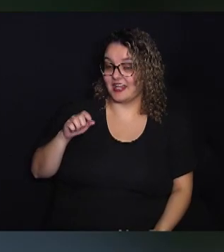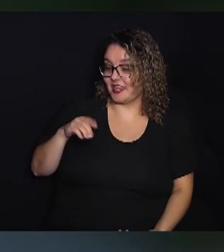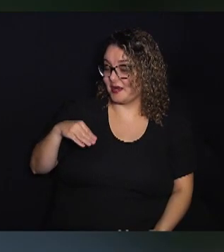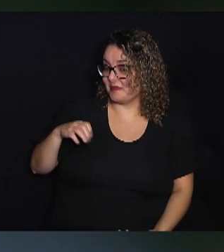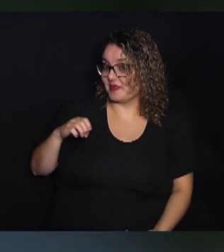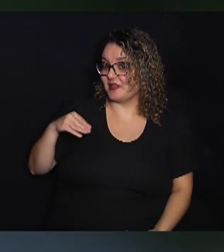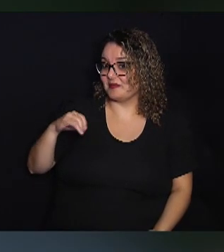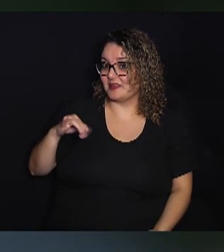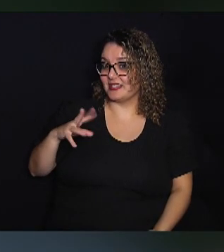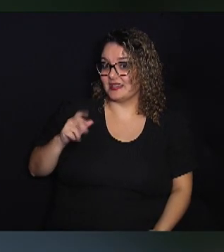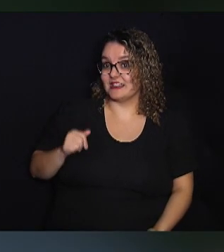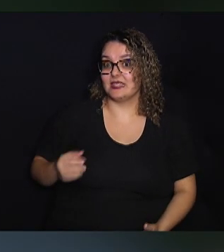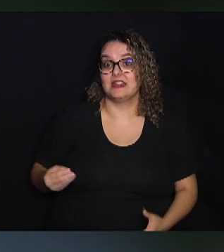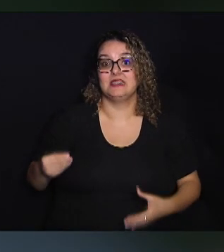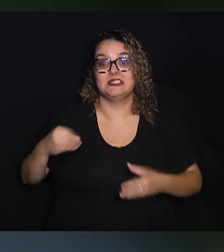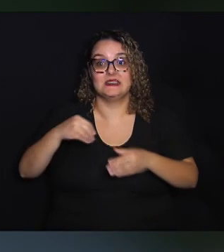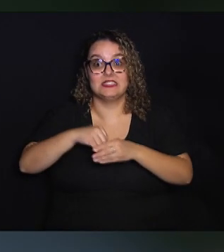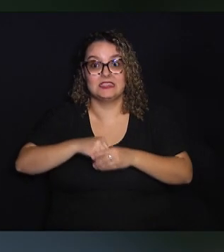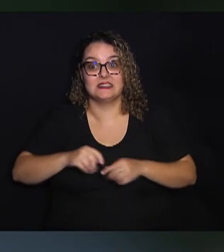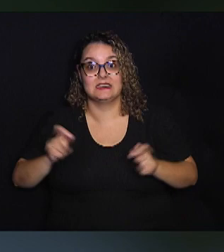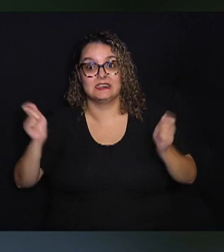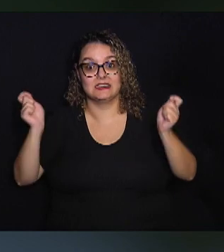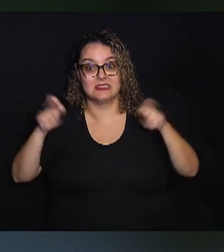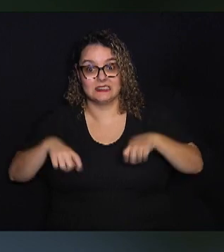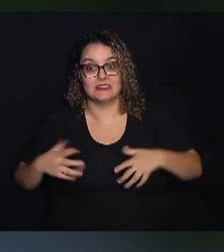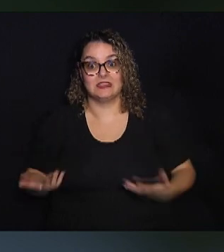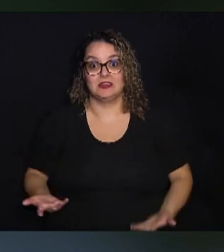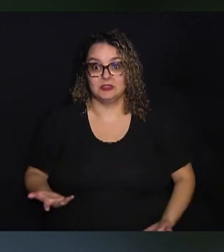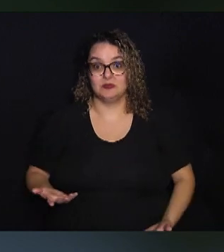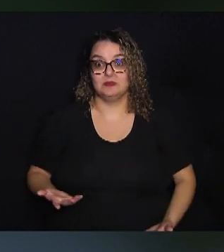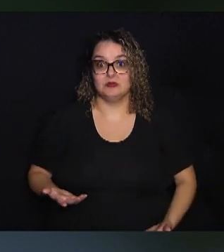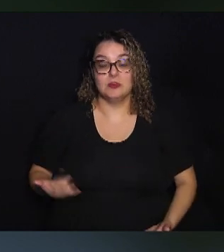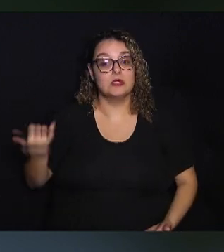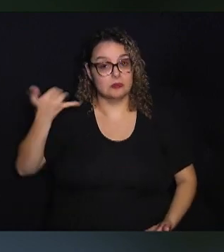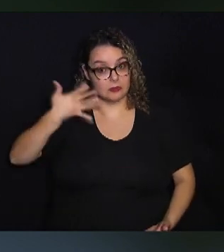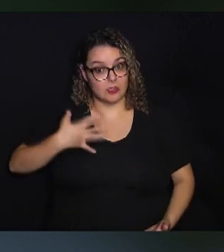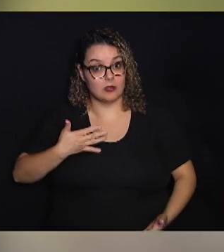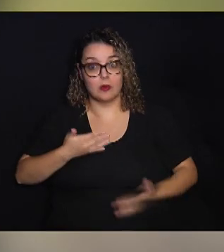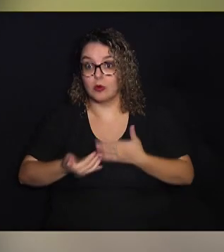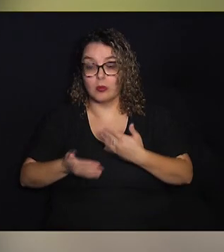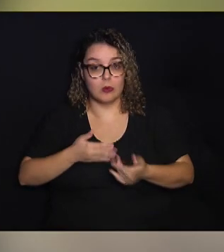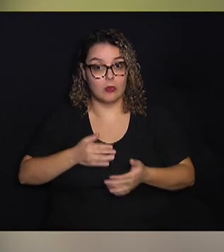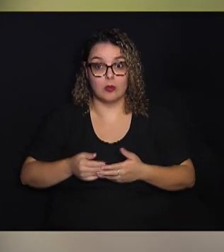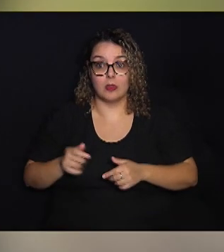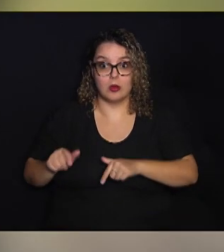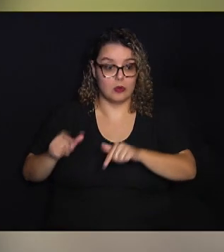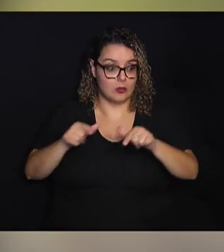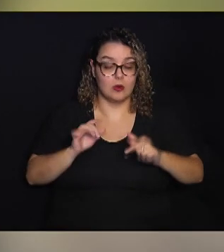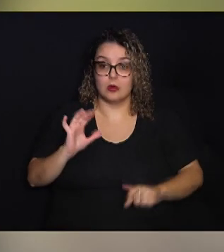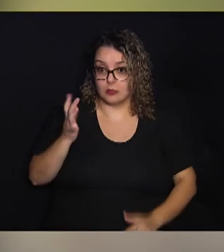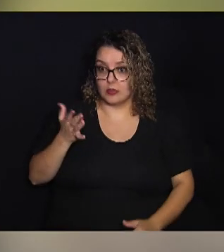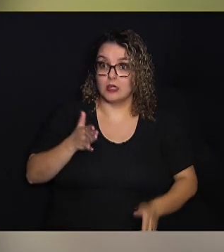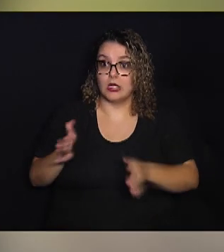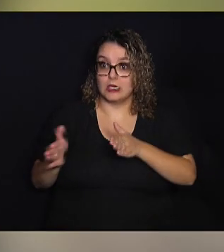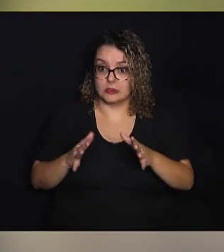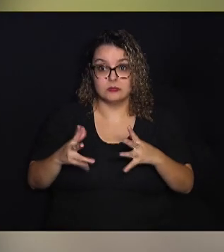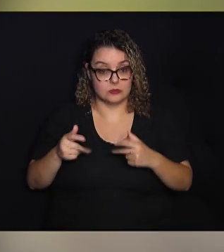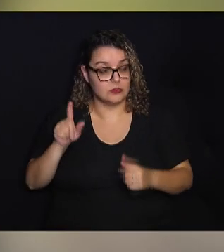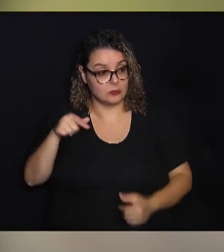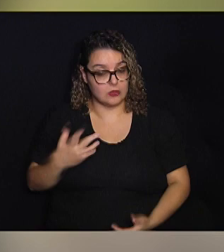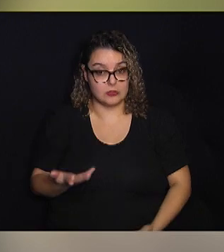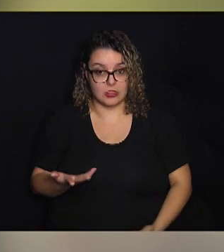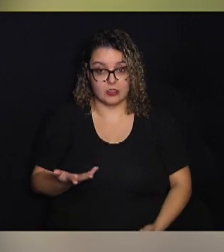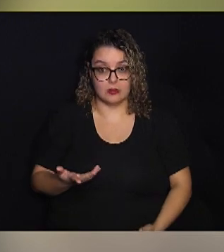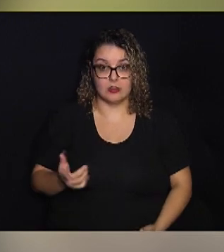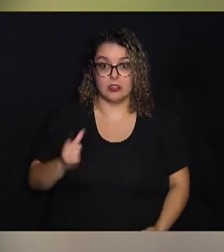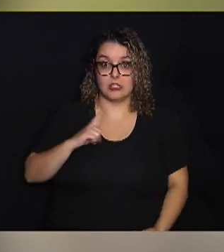dentro desse universo de possibilidades, então, a audiodescrição faz com que qualquer espetáculo seja realmente acessível a todos, né? Desde que